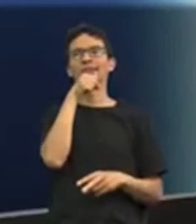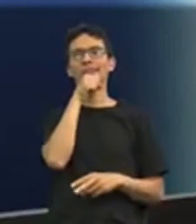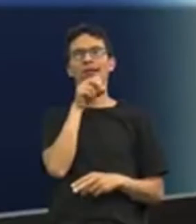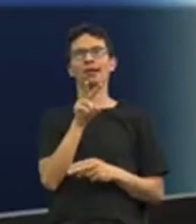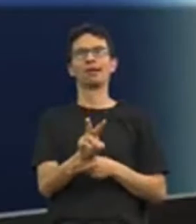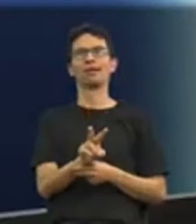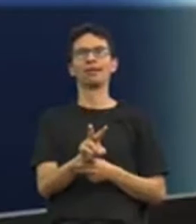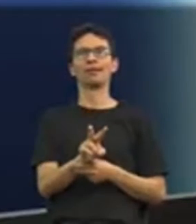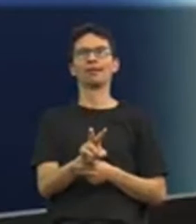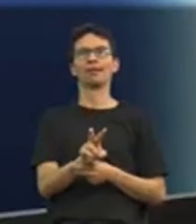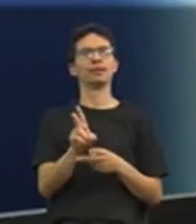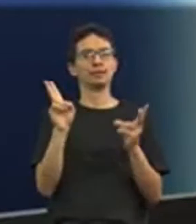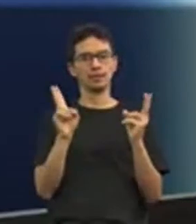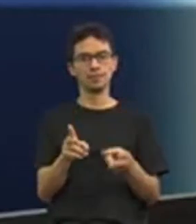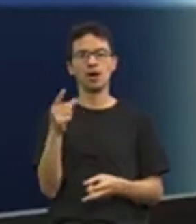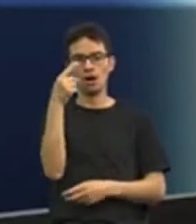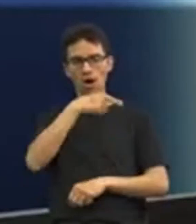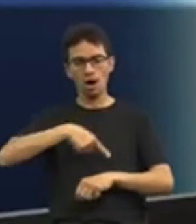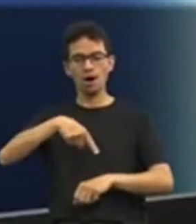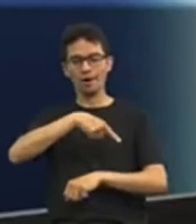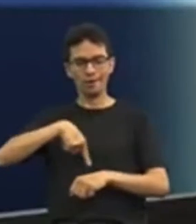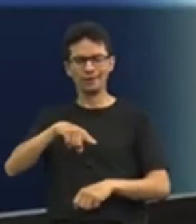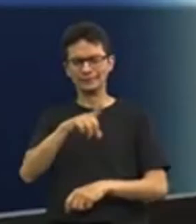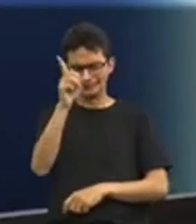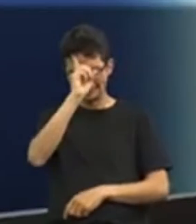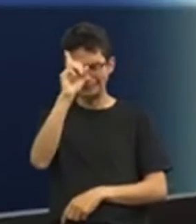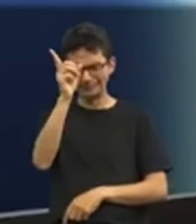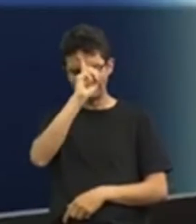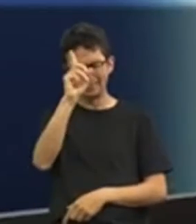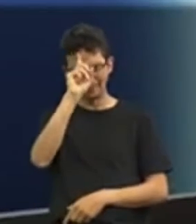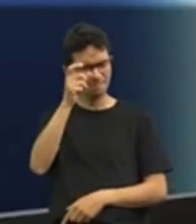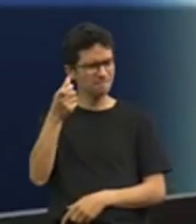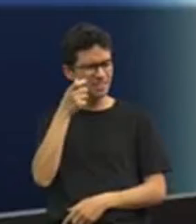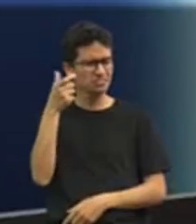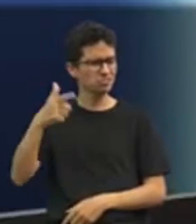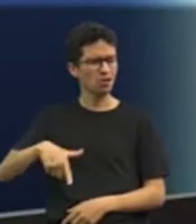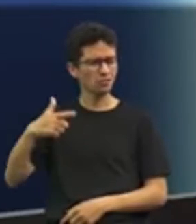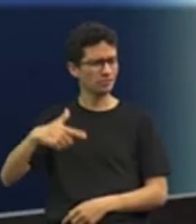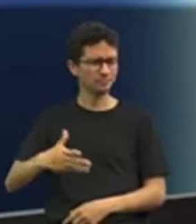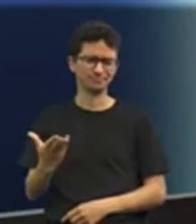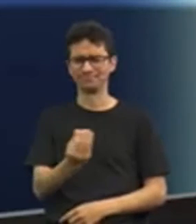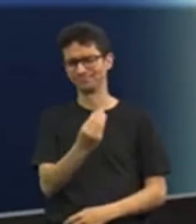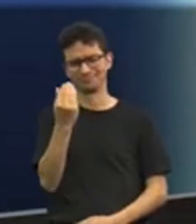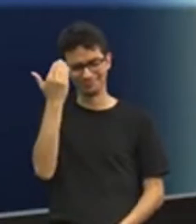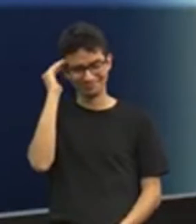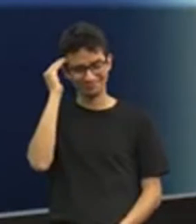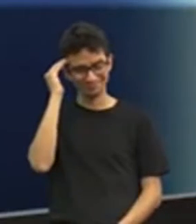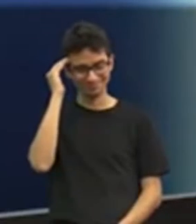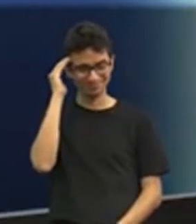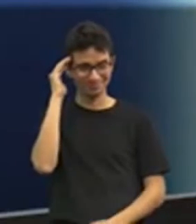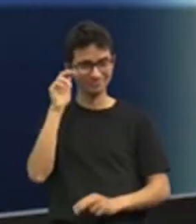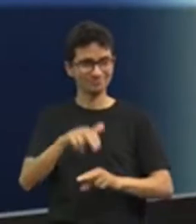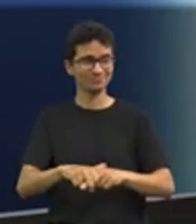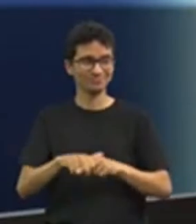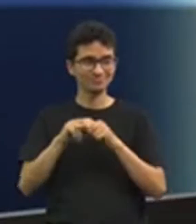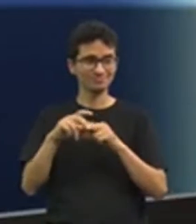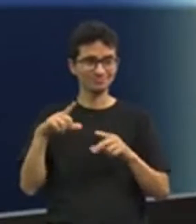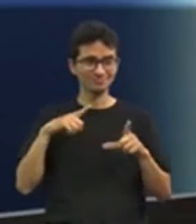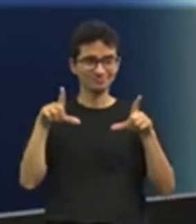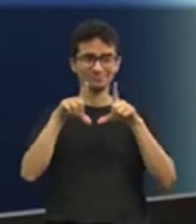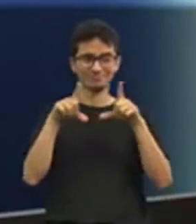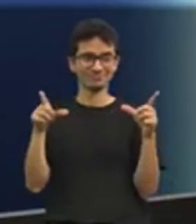poltrona assistindo sabe horas e horas seguidas de uma série e é justamente isso que a gente tem na